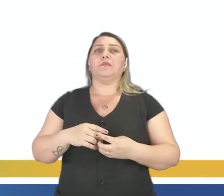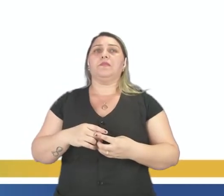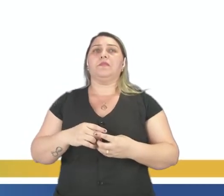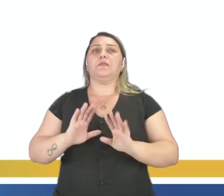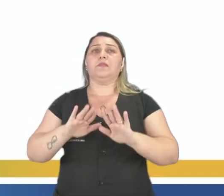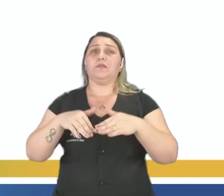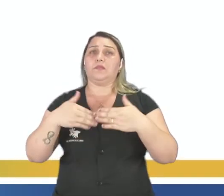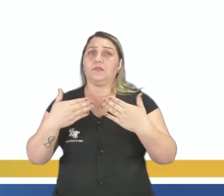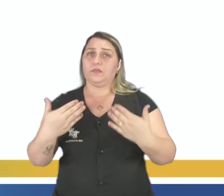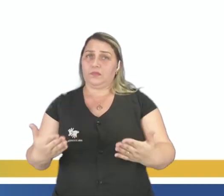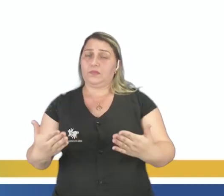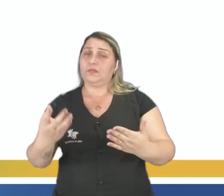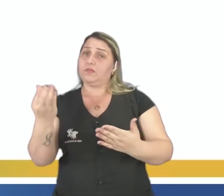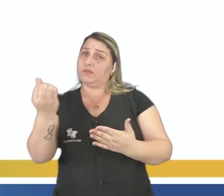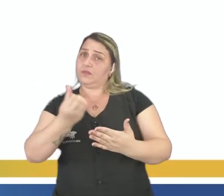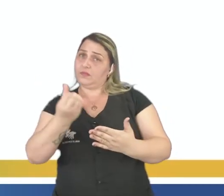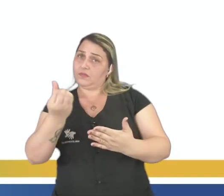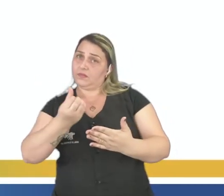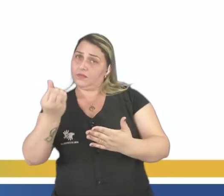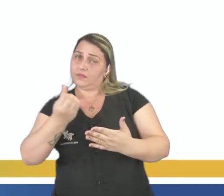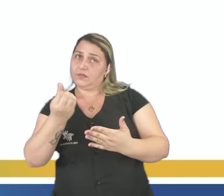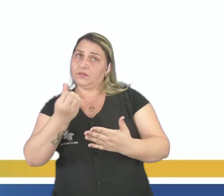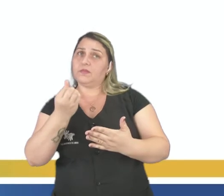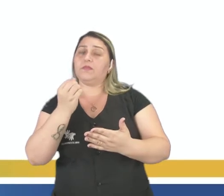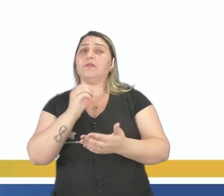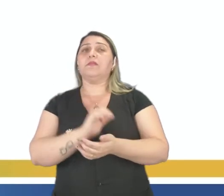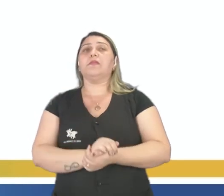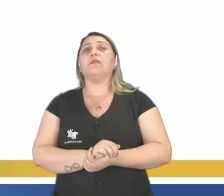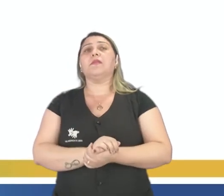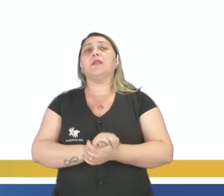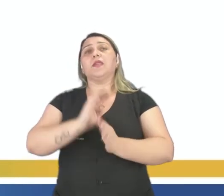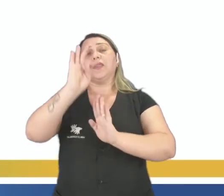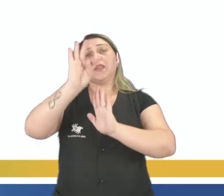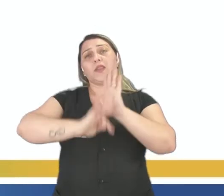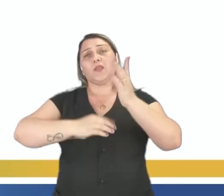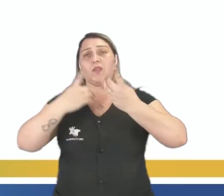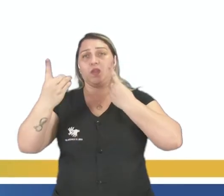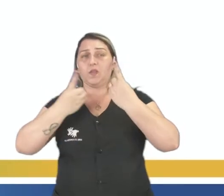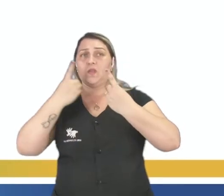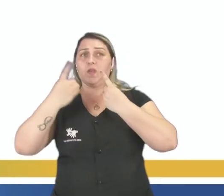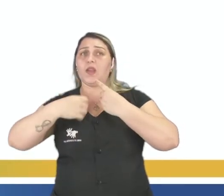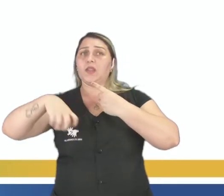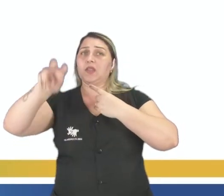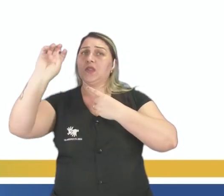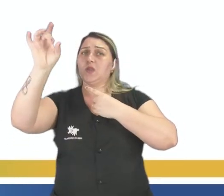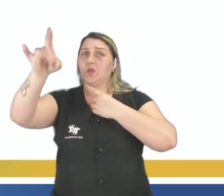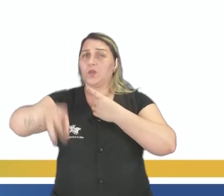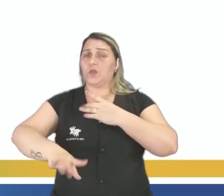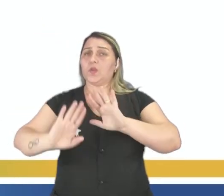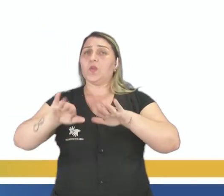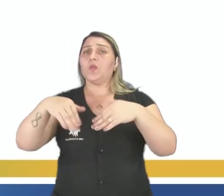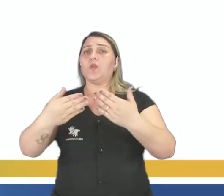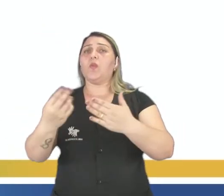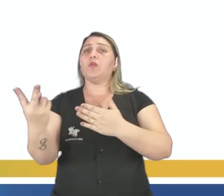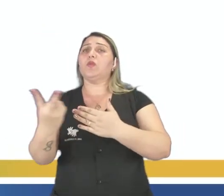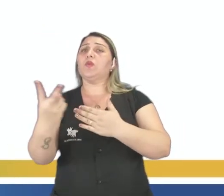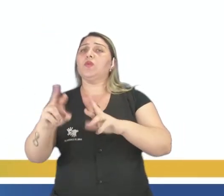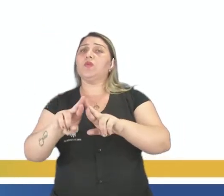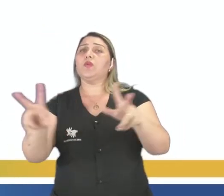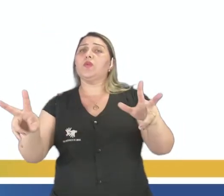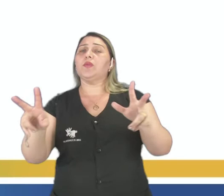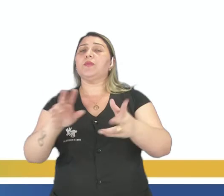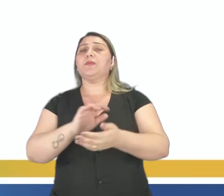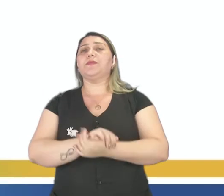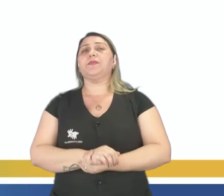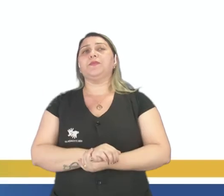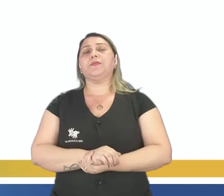Quais são os 6 tipos, né, de textos dialogados? E 5. Qual é a maior diferença entre